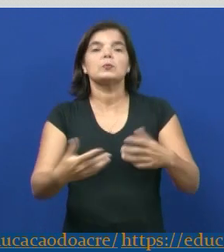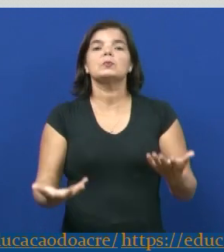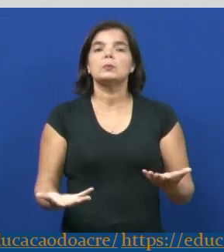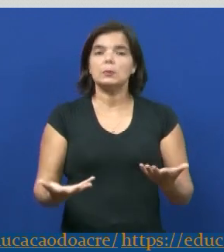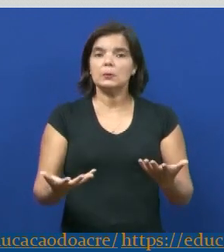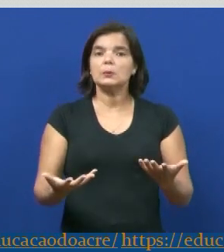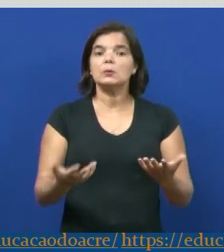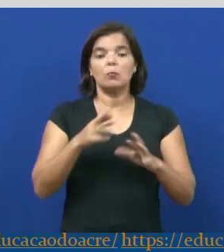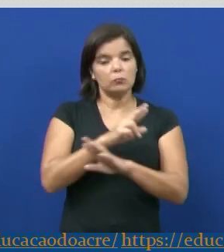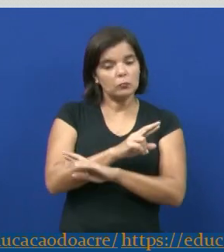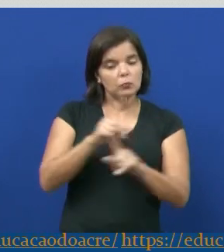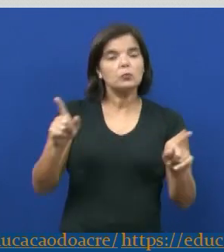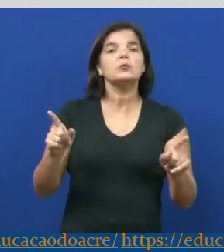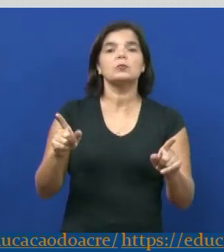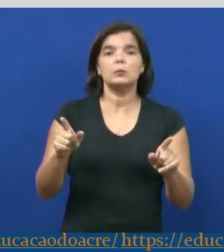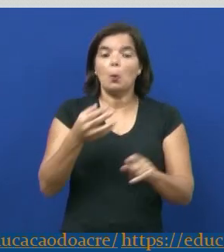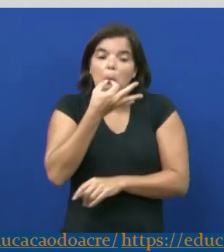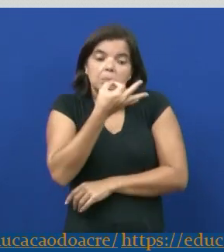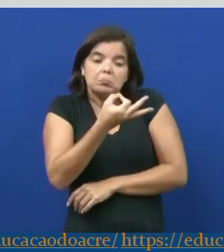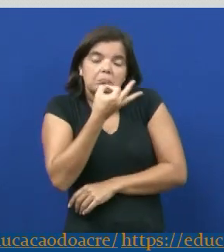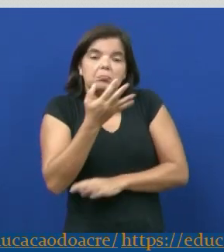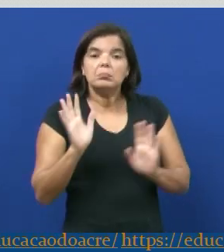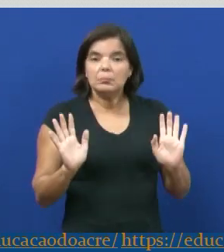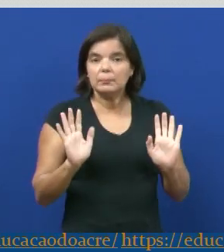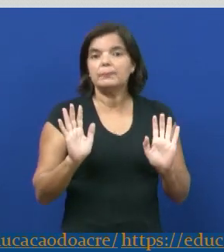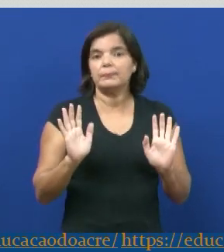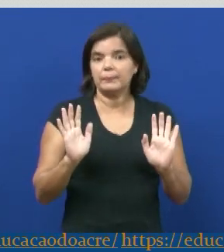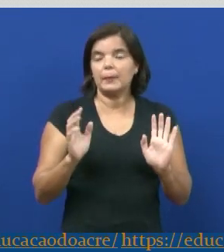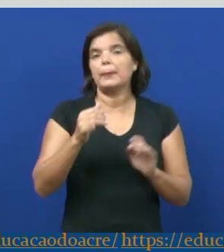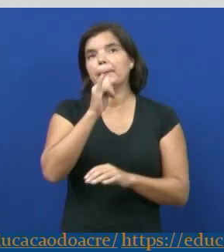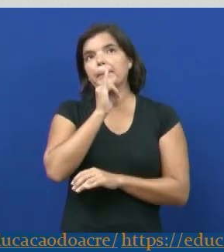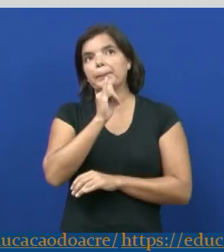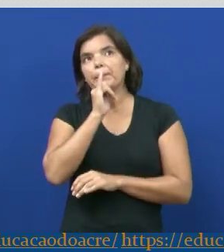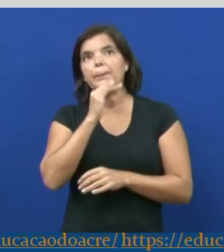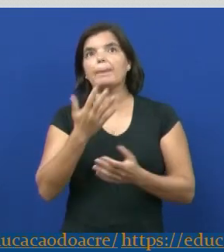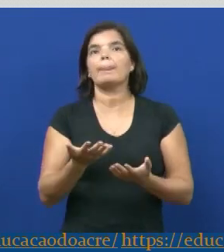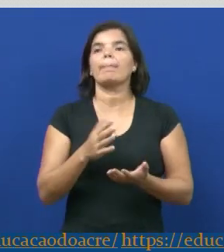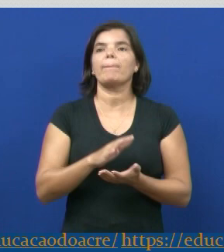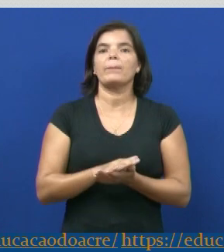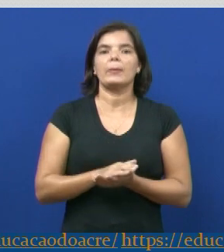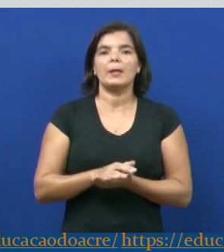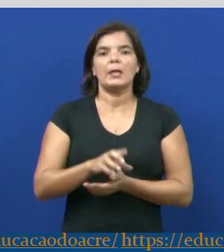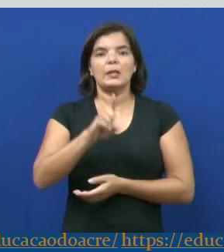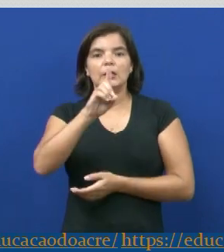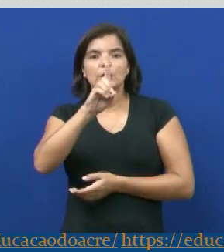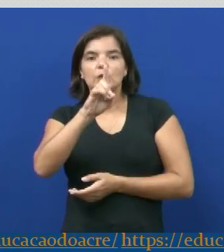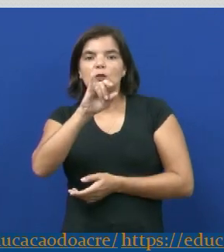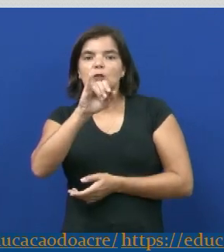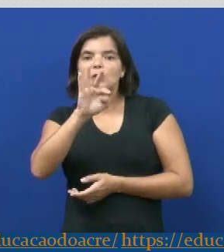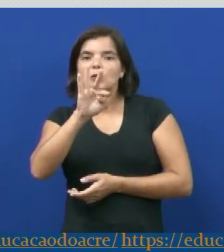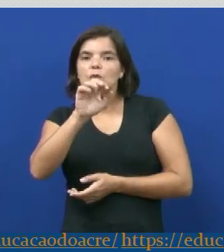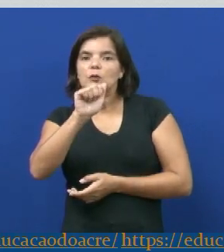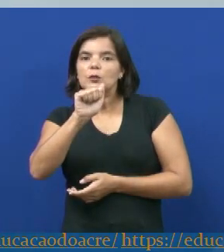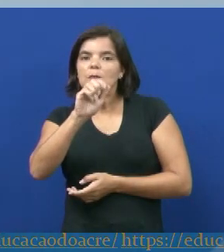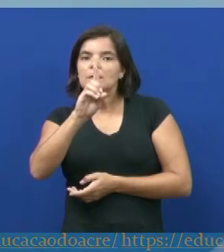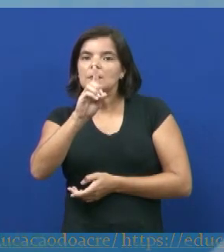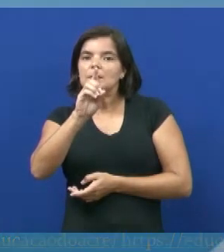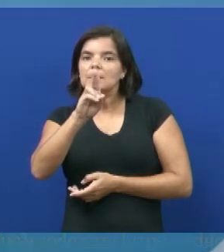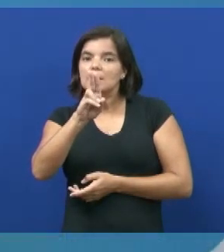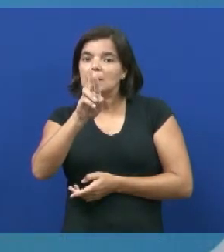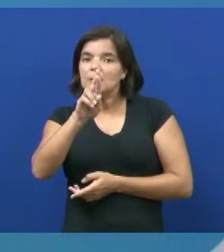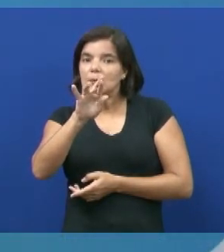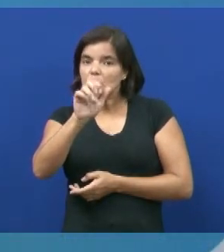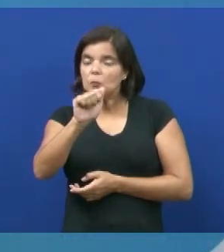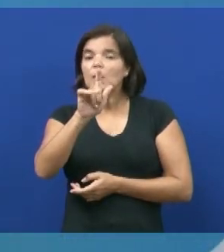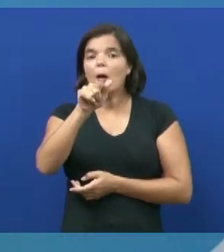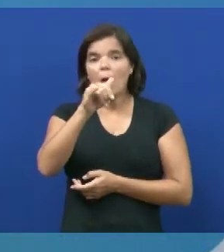possibilidades diferentes de pontos de vista. Tá? Por exemplo, ditadura. Ditadura é um